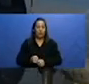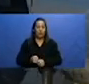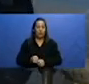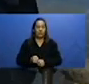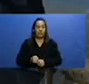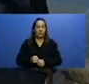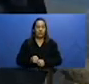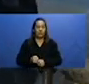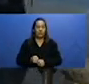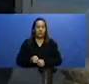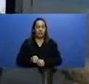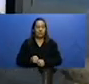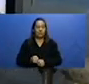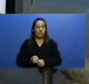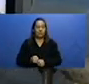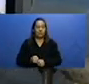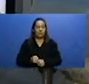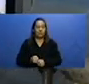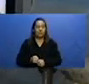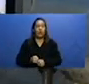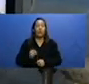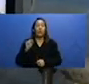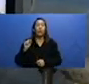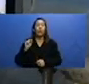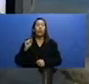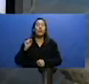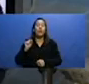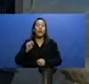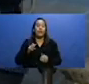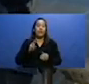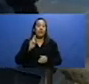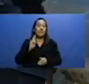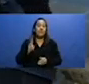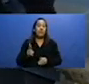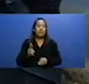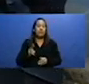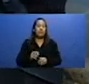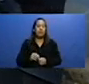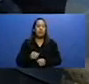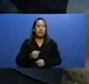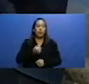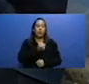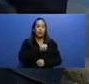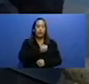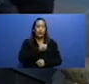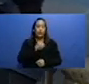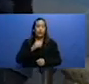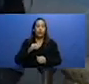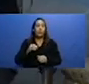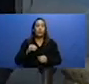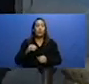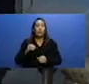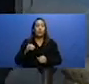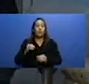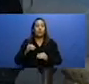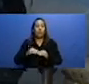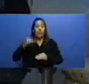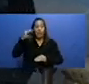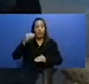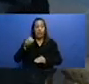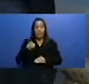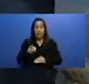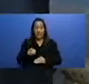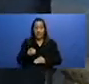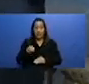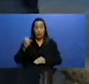0. Isso é o quê? Ó, sair um número maior que 0 e menor que 7 ao jogar um dado. Isso é o